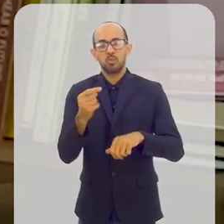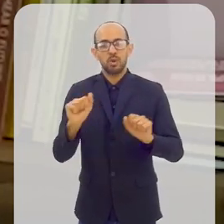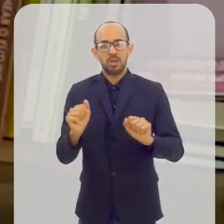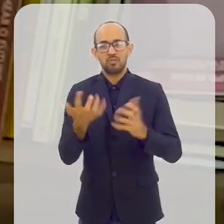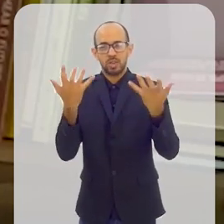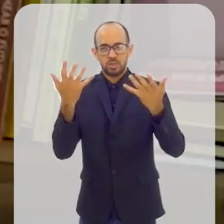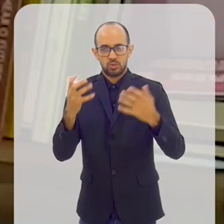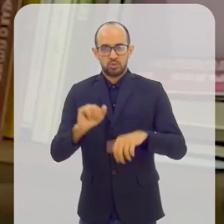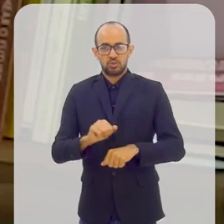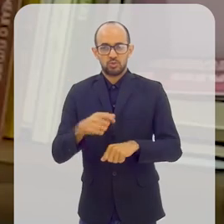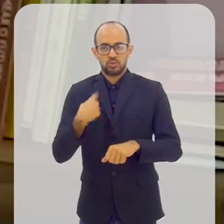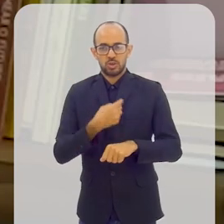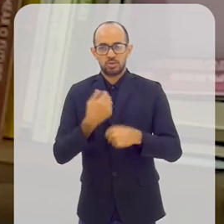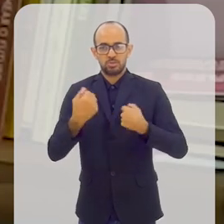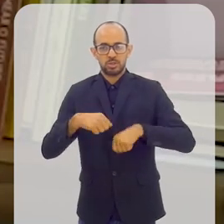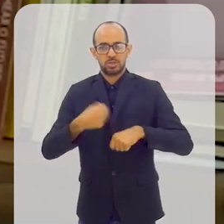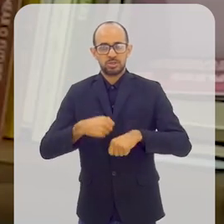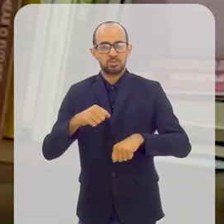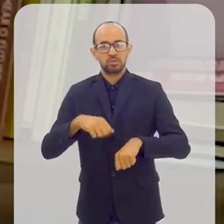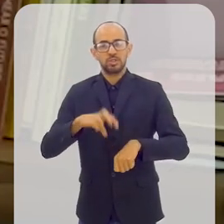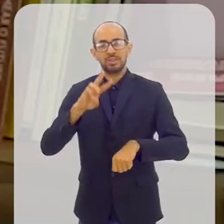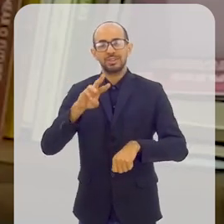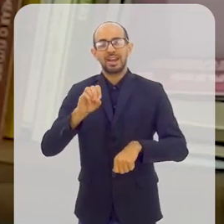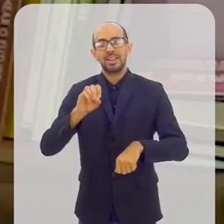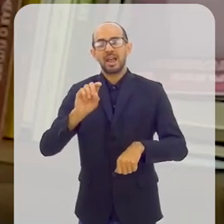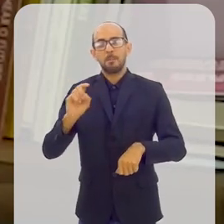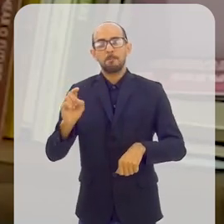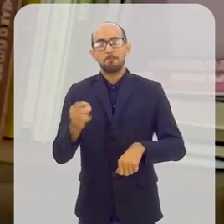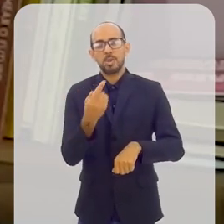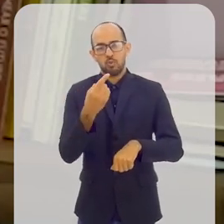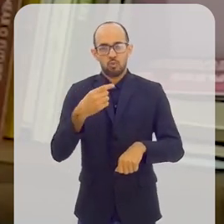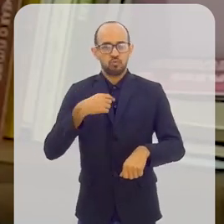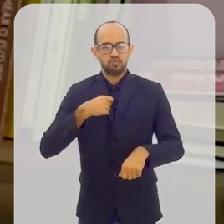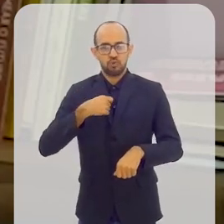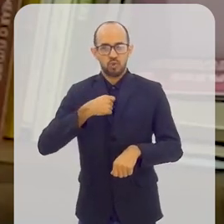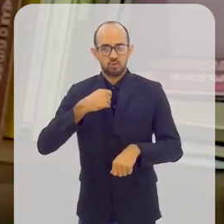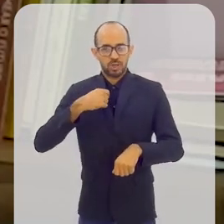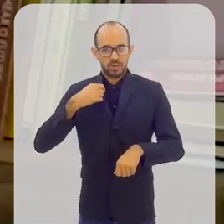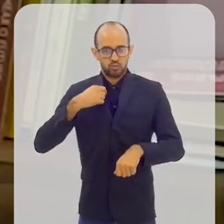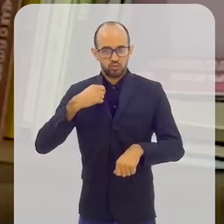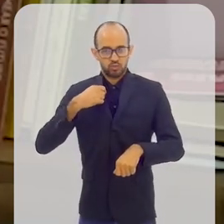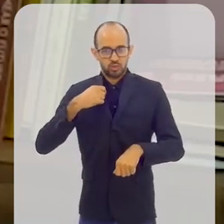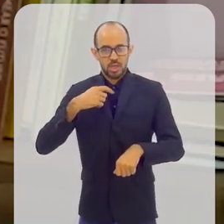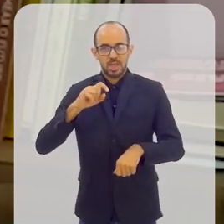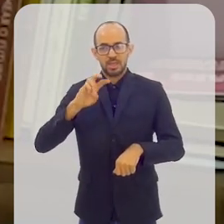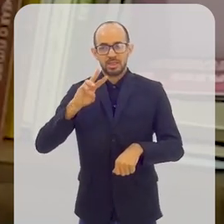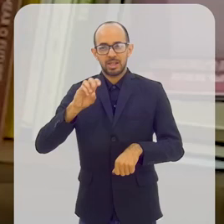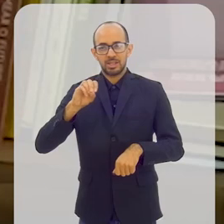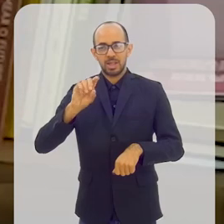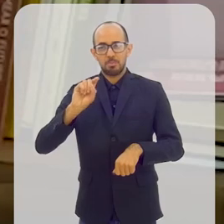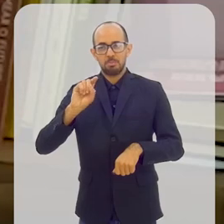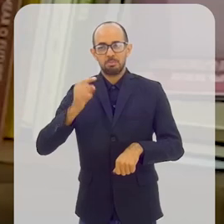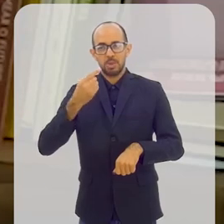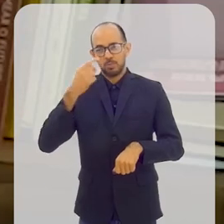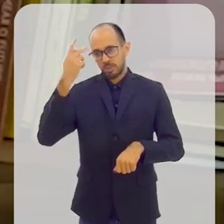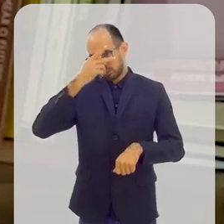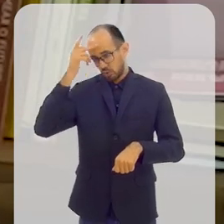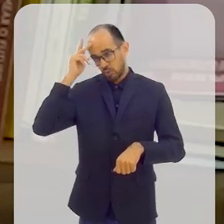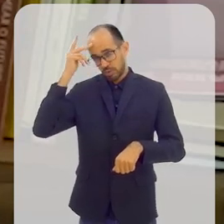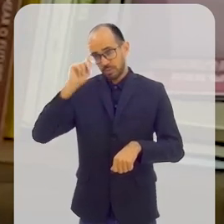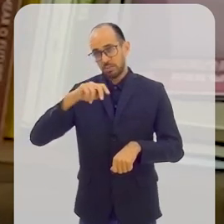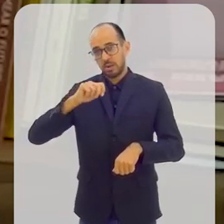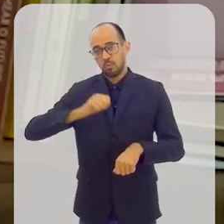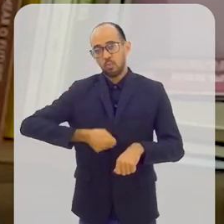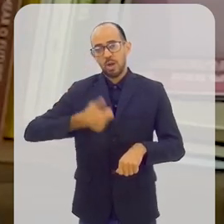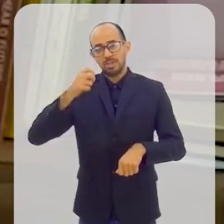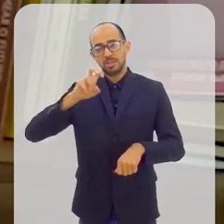Nós precisamos de quase 30 mil voluntários. Então, 30 mil pessoas organizaram eventos para meio